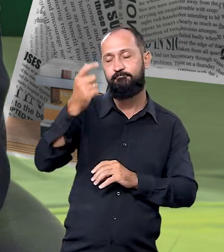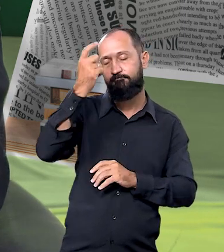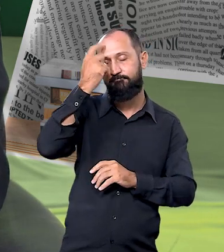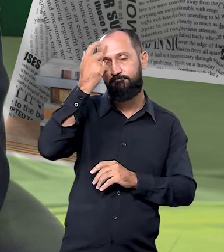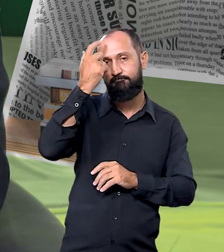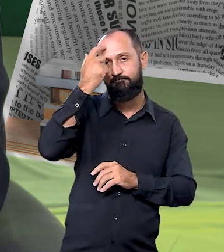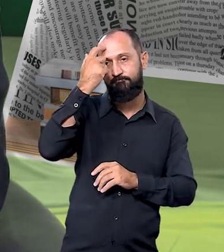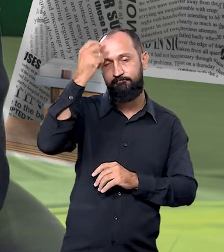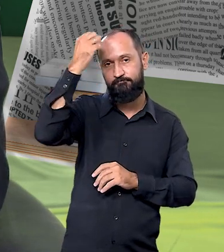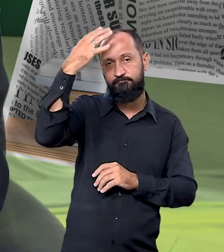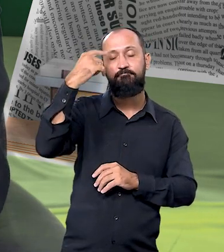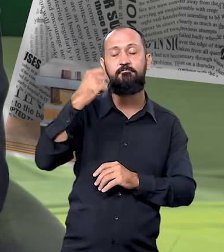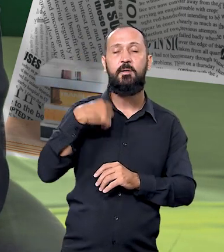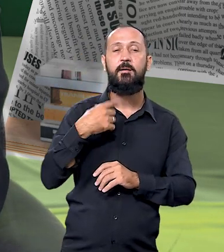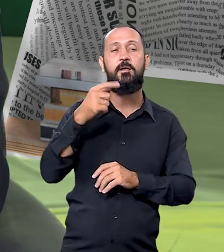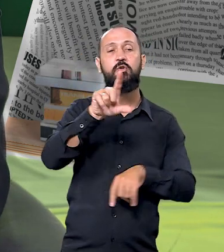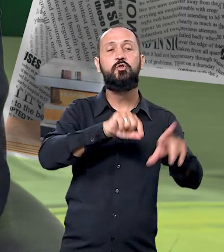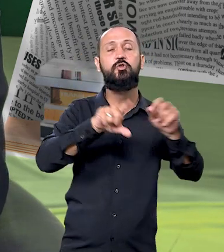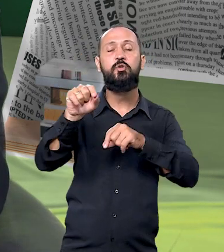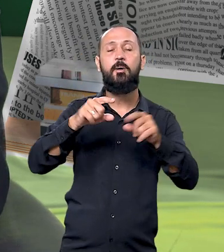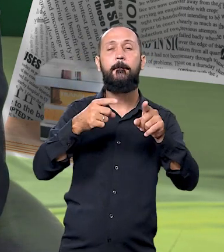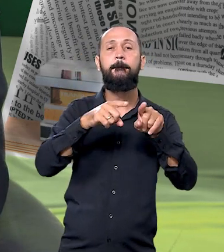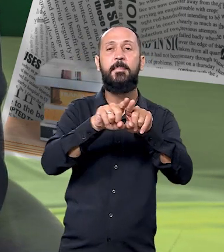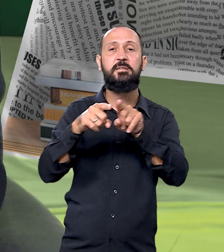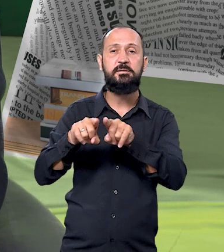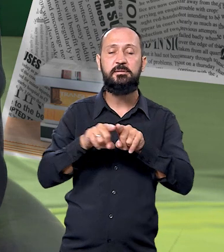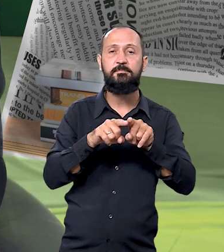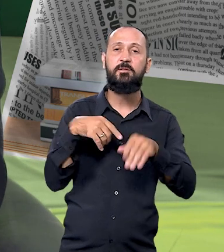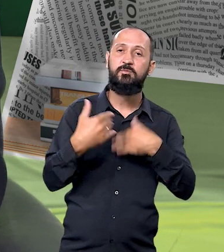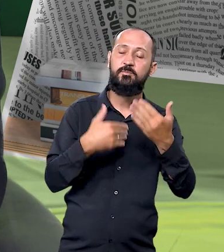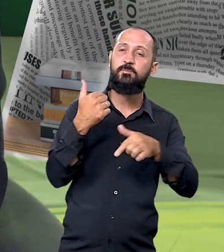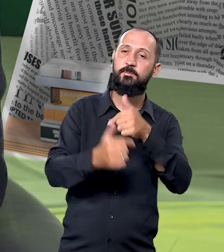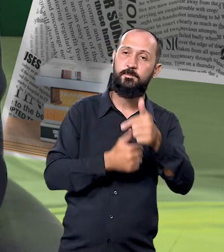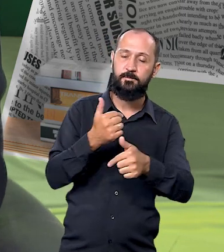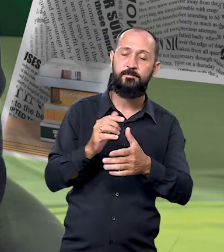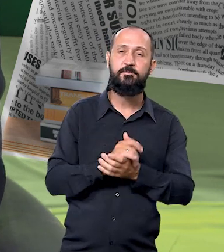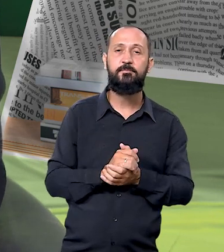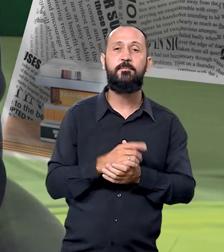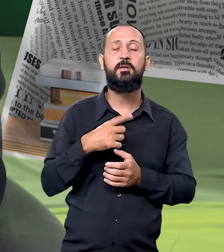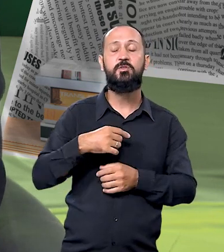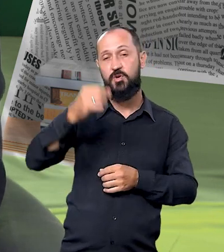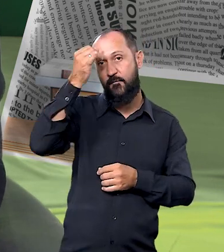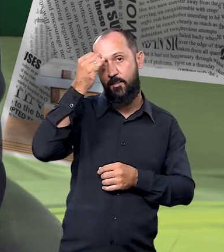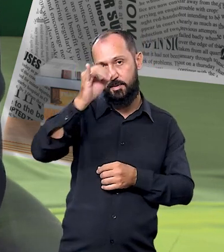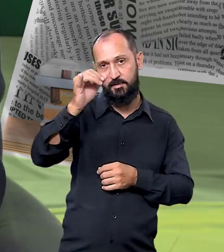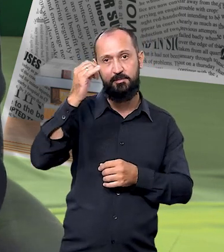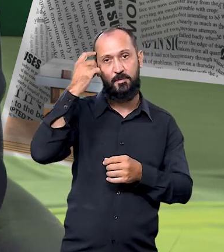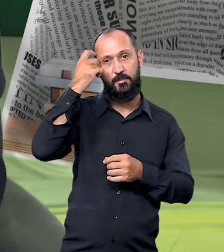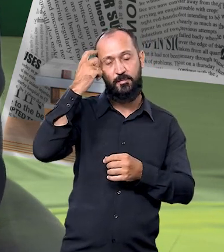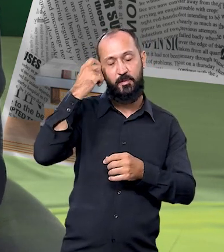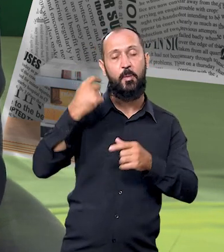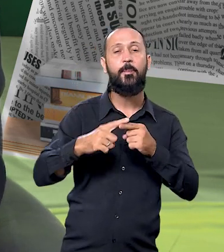a ideia é estar elencando parceiros e parceiras para desenvolver ações nesse sentido, inclusive de